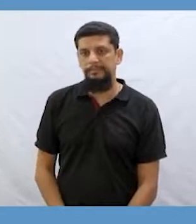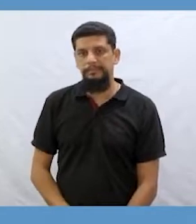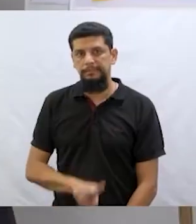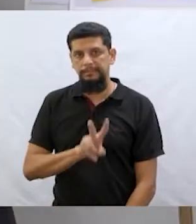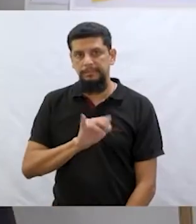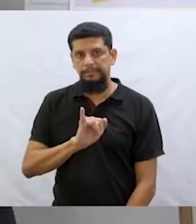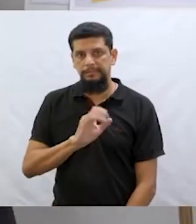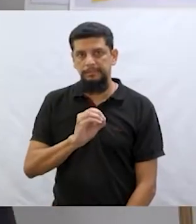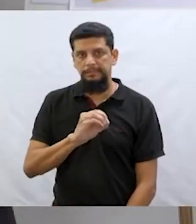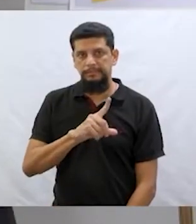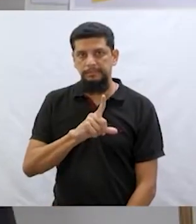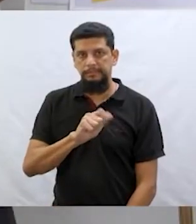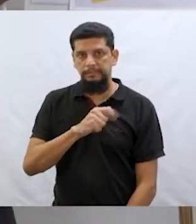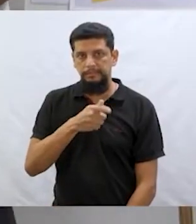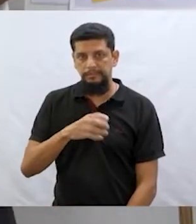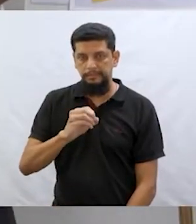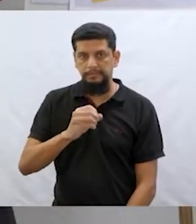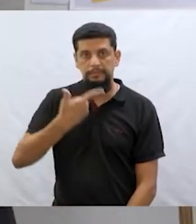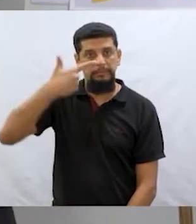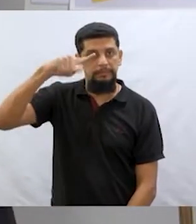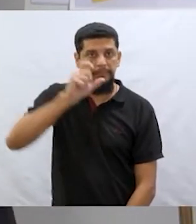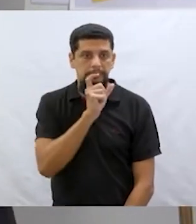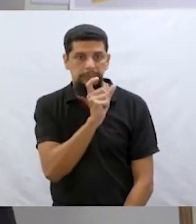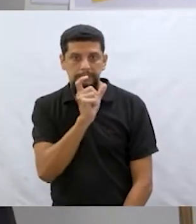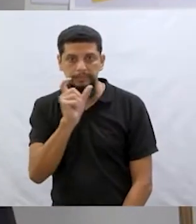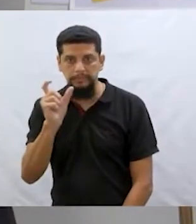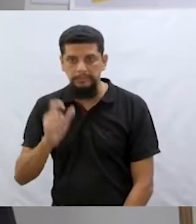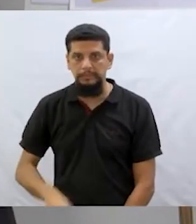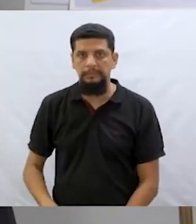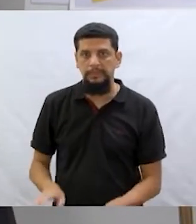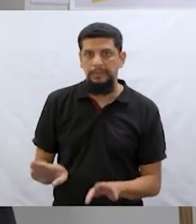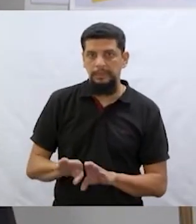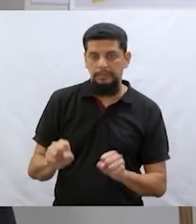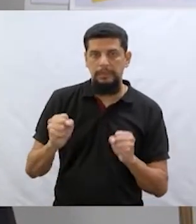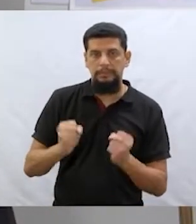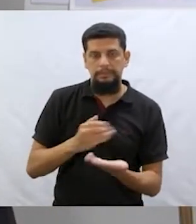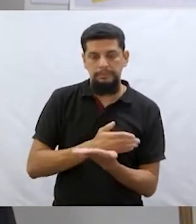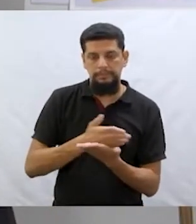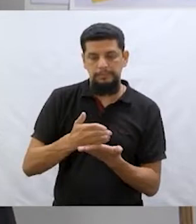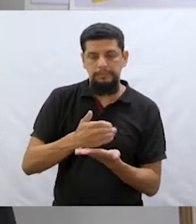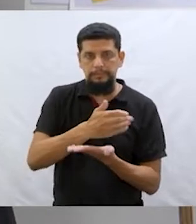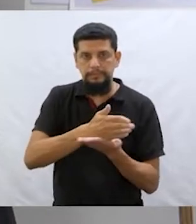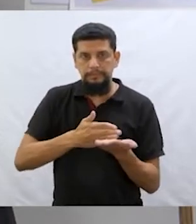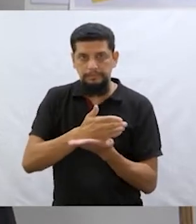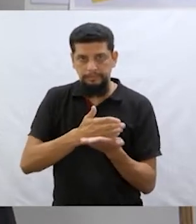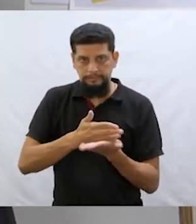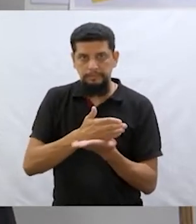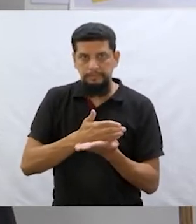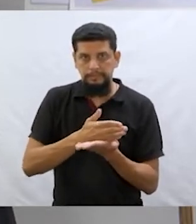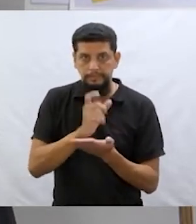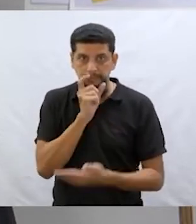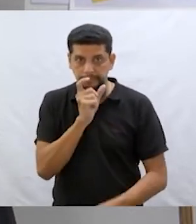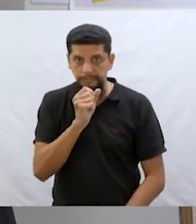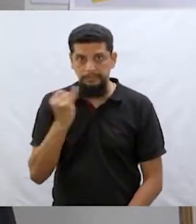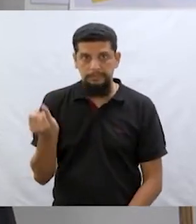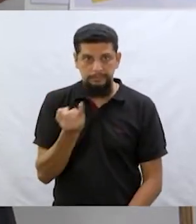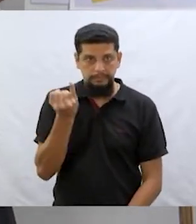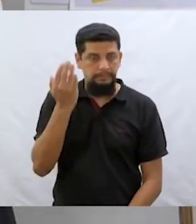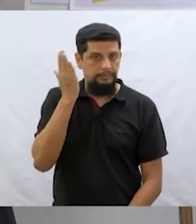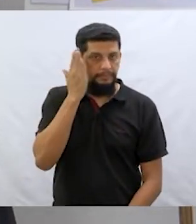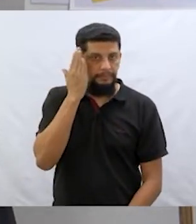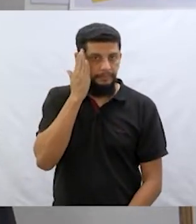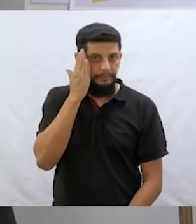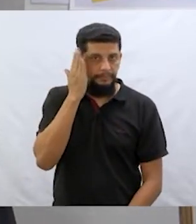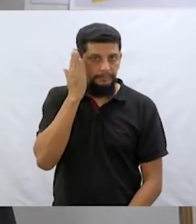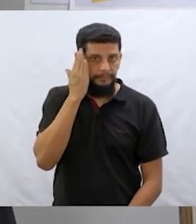V, do violão e de tantas outras palavras. Letra V também pode estar no começo, no meio de uma palavra. Não é? É importante a